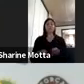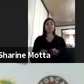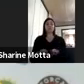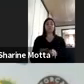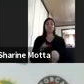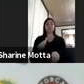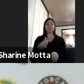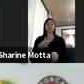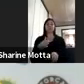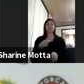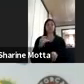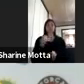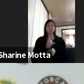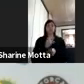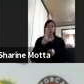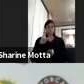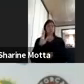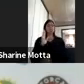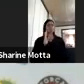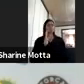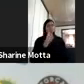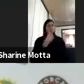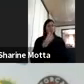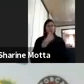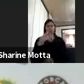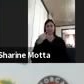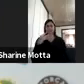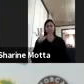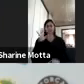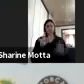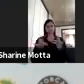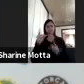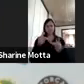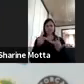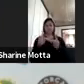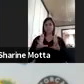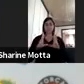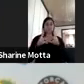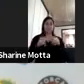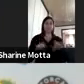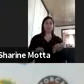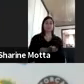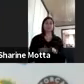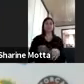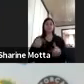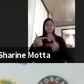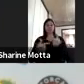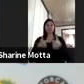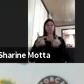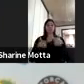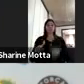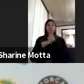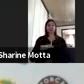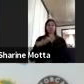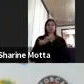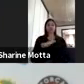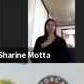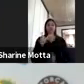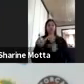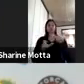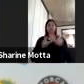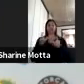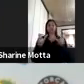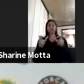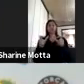dos grupos, ela é formada em doutorado, tá, nessa universidade, Ela é membro dos grupos de trabalho sobre migrantes